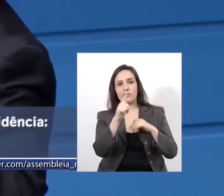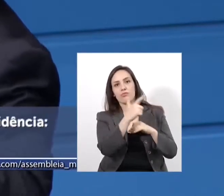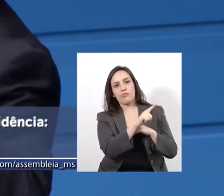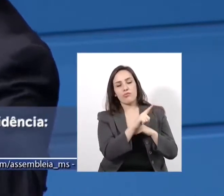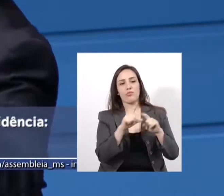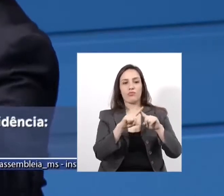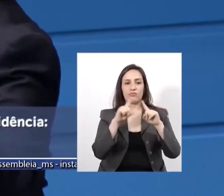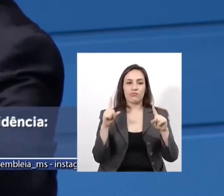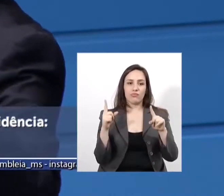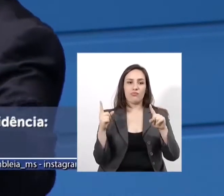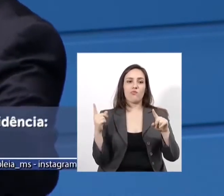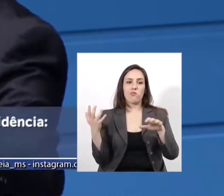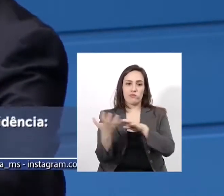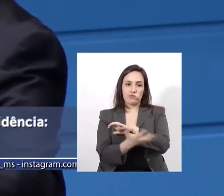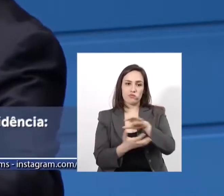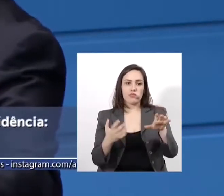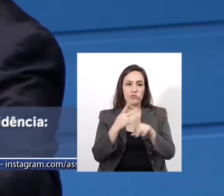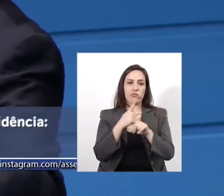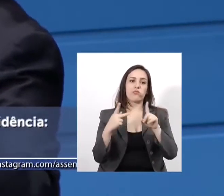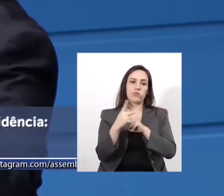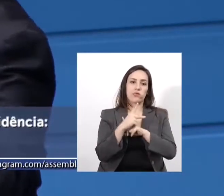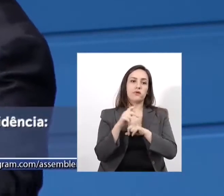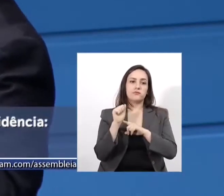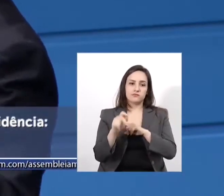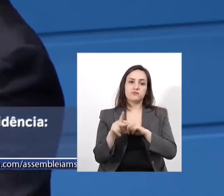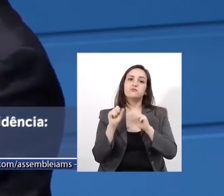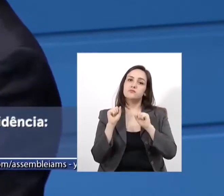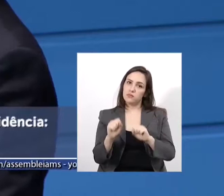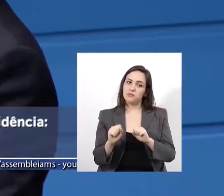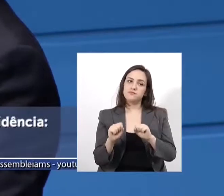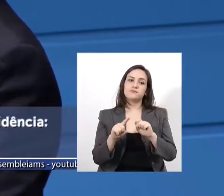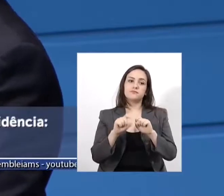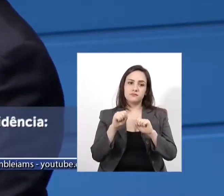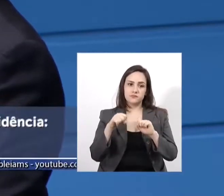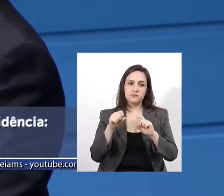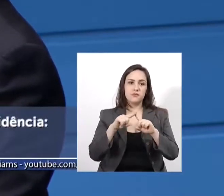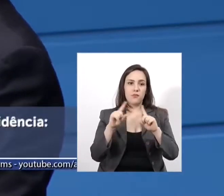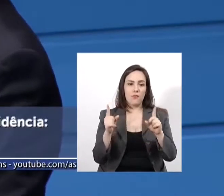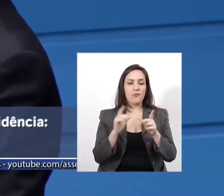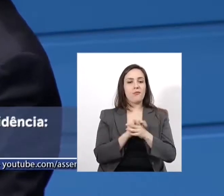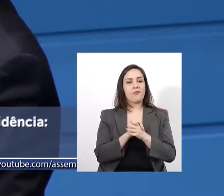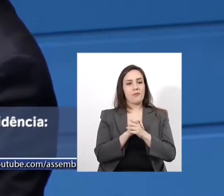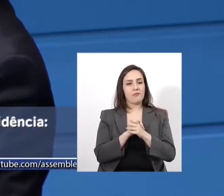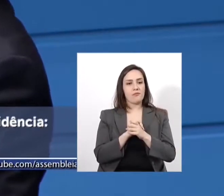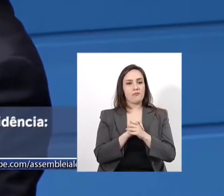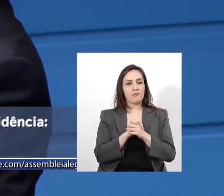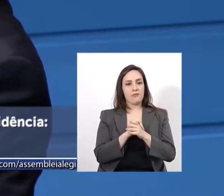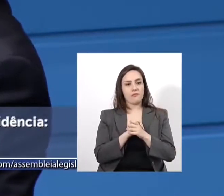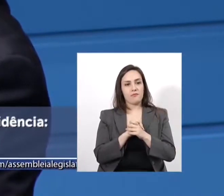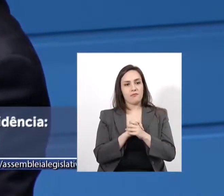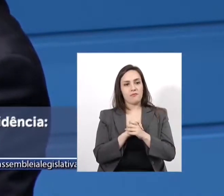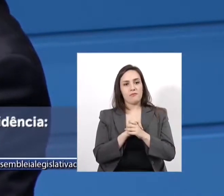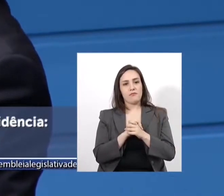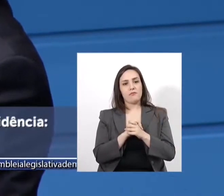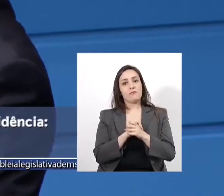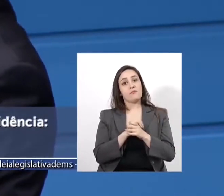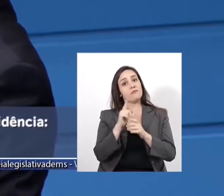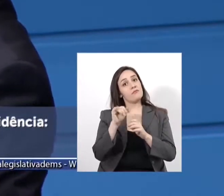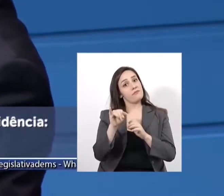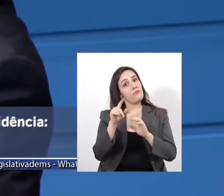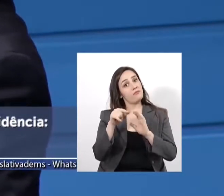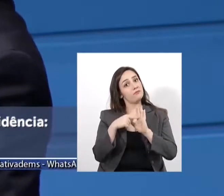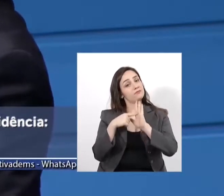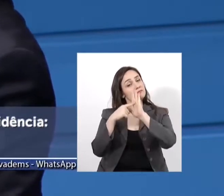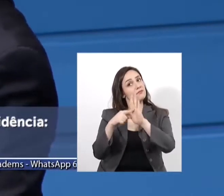Previdência poderia ter sido melhor, mas a reforma da Previdência, e quando ela sinaliza para o mercado,